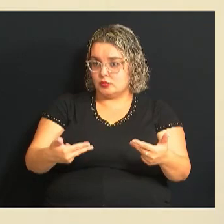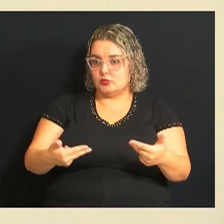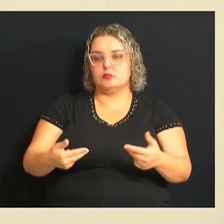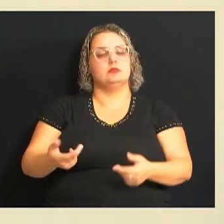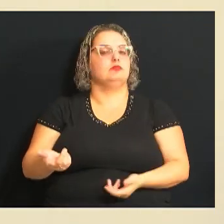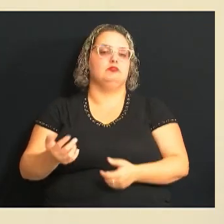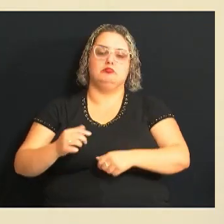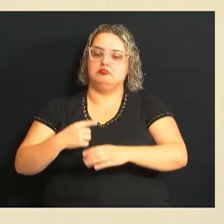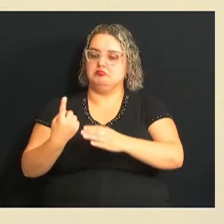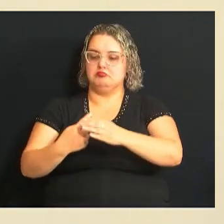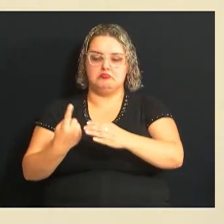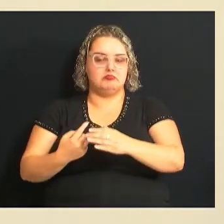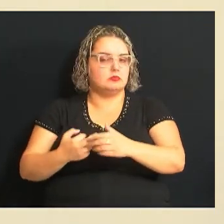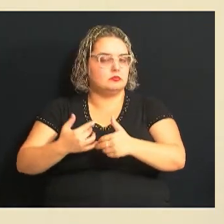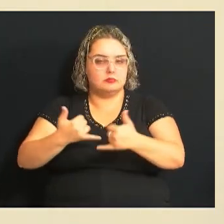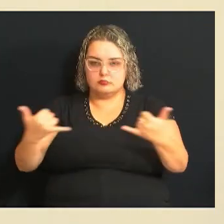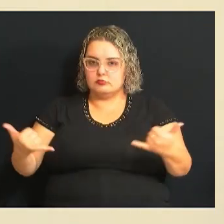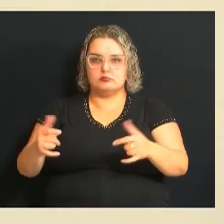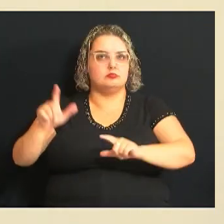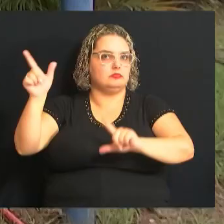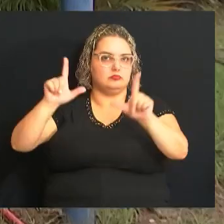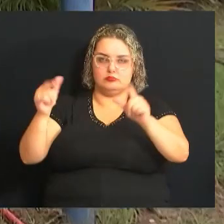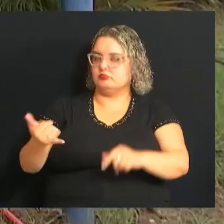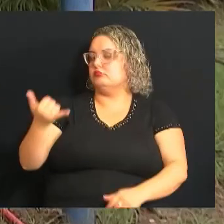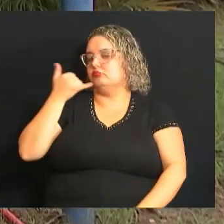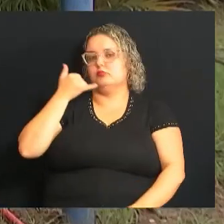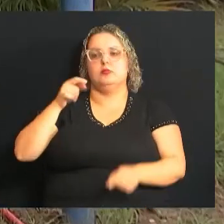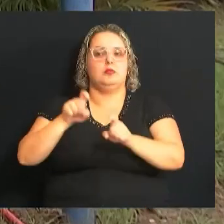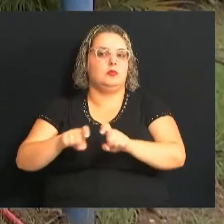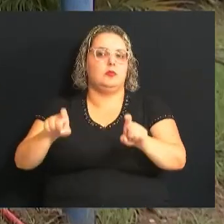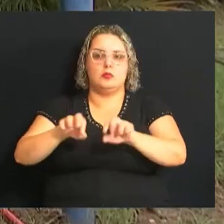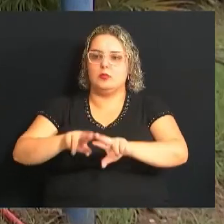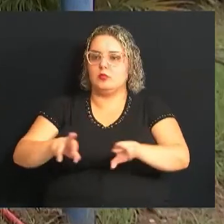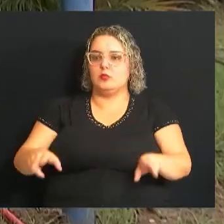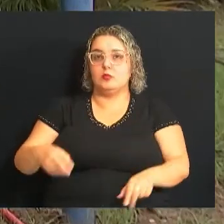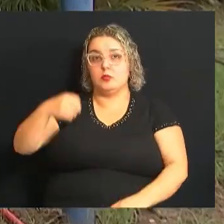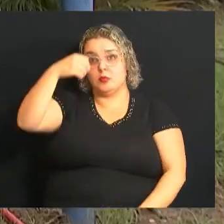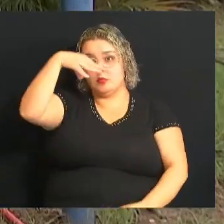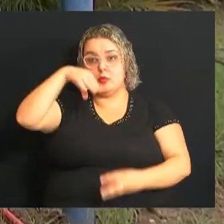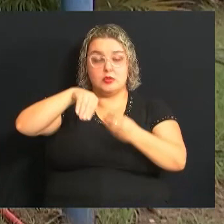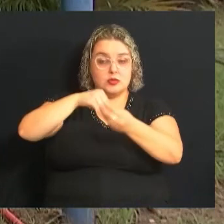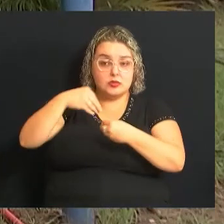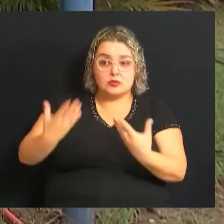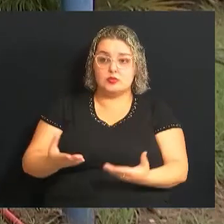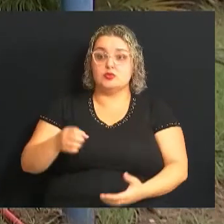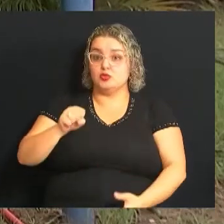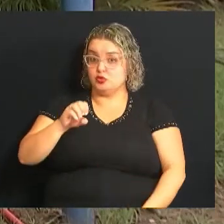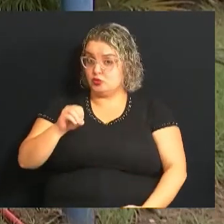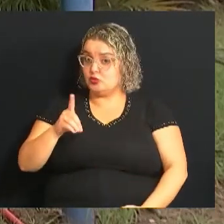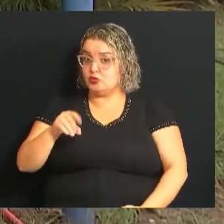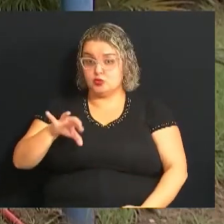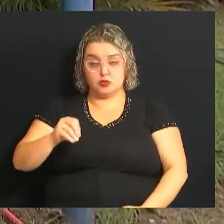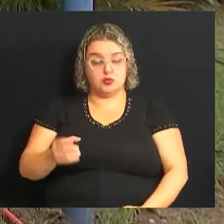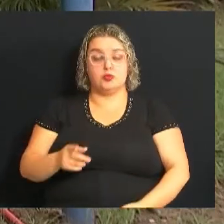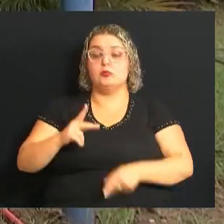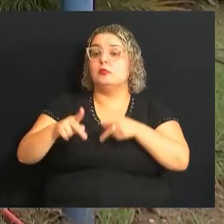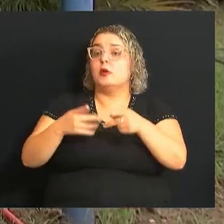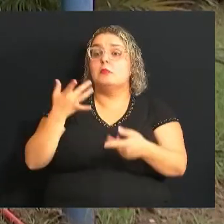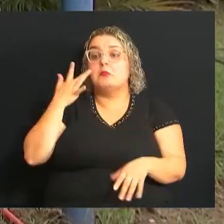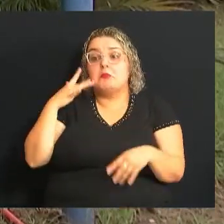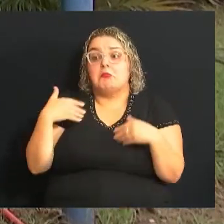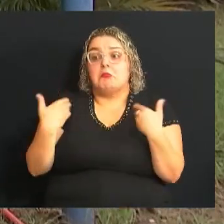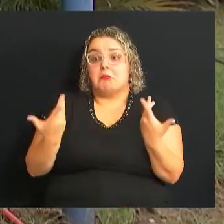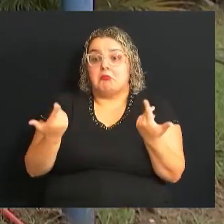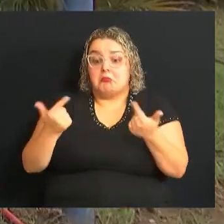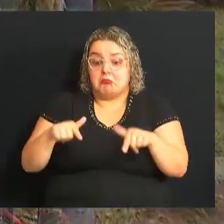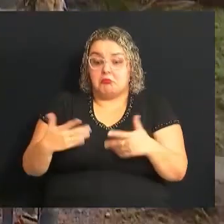eletrônicos, televisões, celulares, computadores, lâmpadas mistas, de sódio, onde a população não sabe onde descartar hoje.